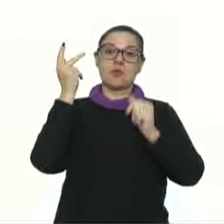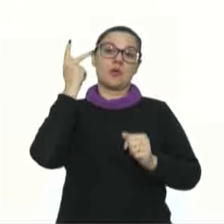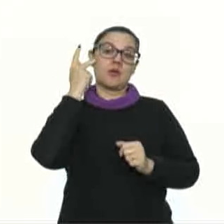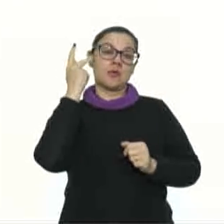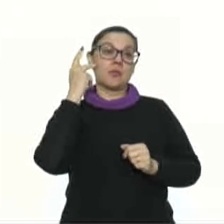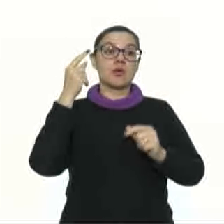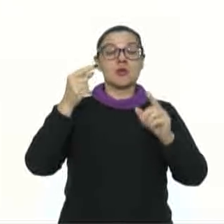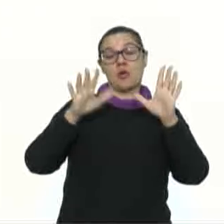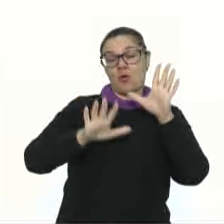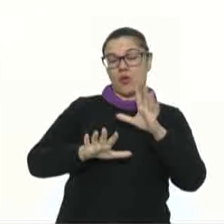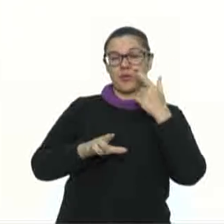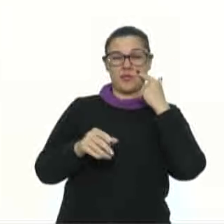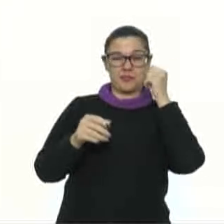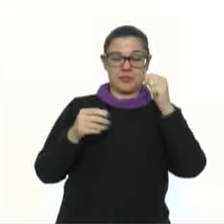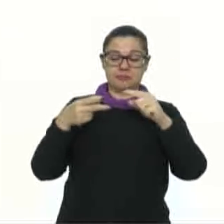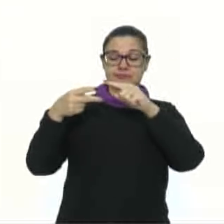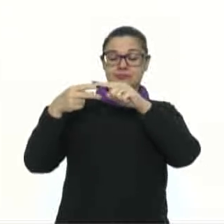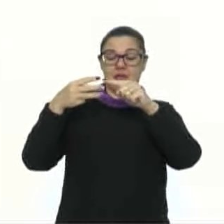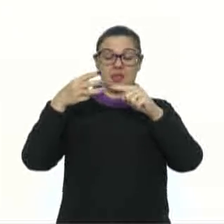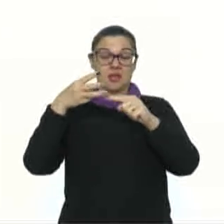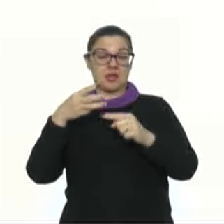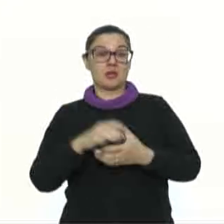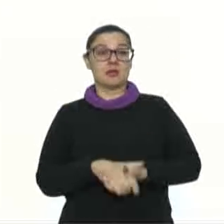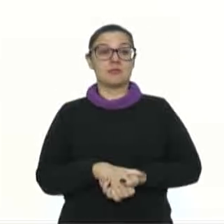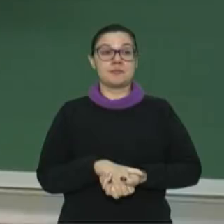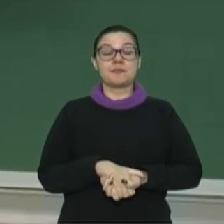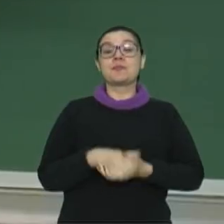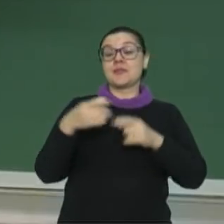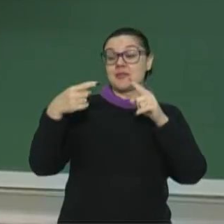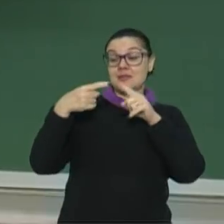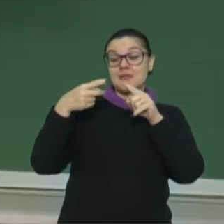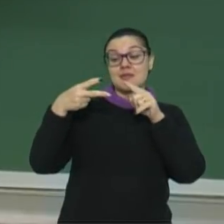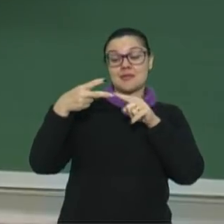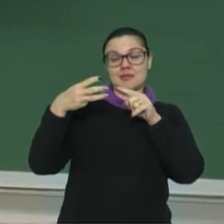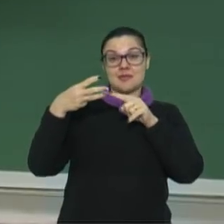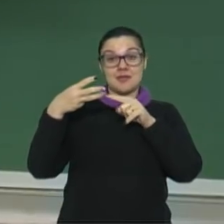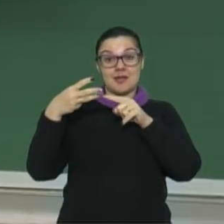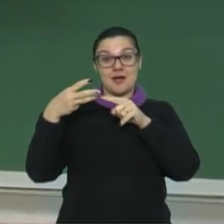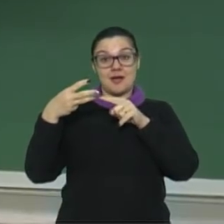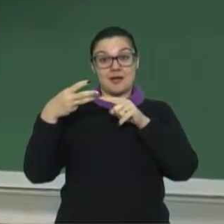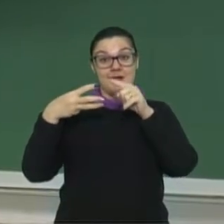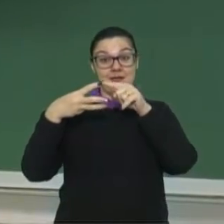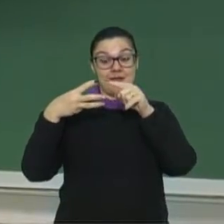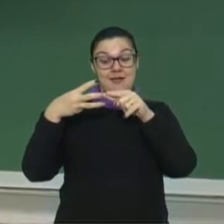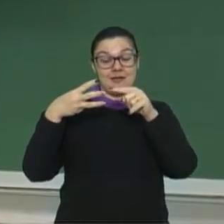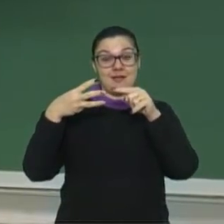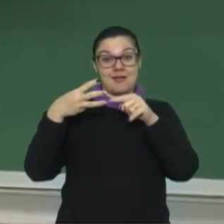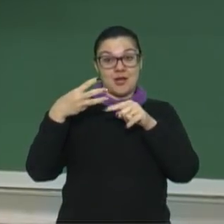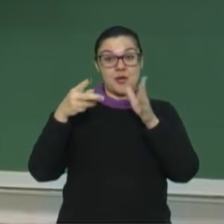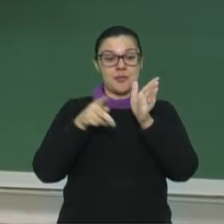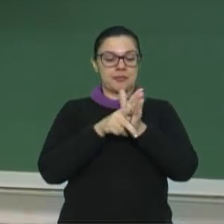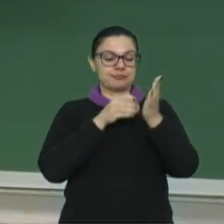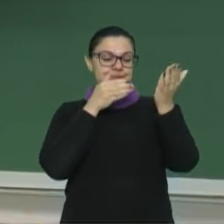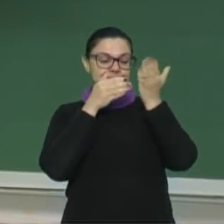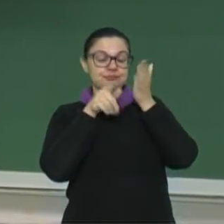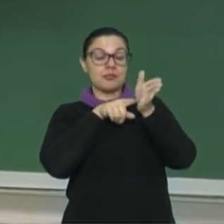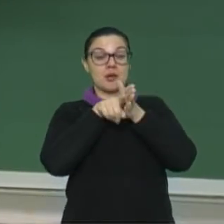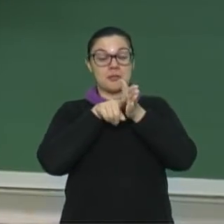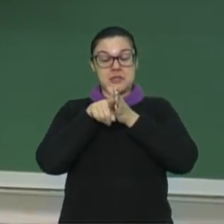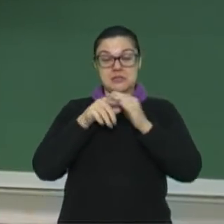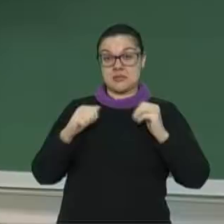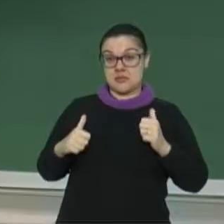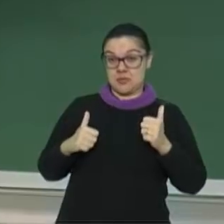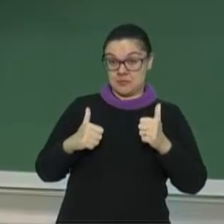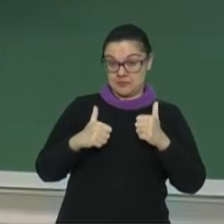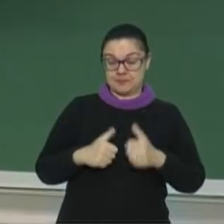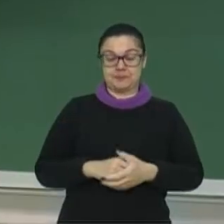no mínimo, aqui que a professora observou, 1, 2, 3, no mínimo 3 fontes na reportagem aí, nos recortes que a